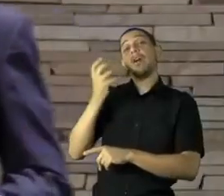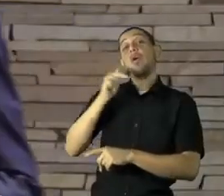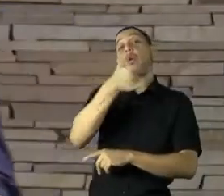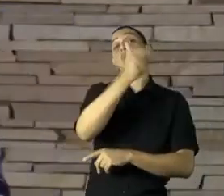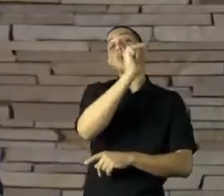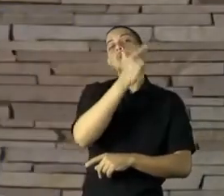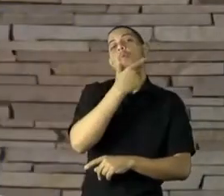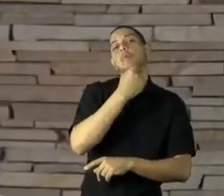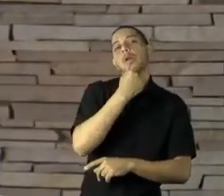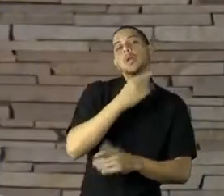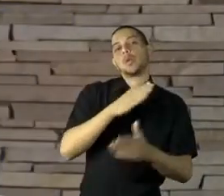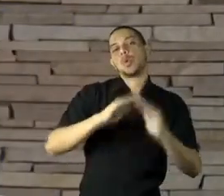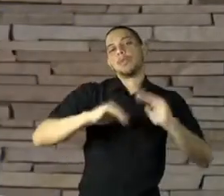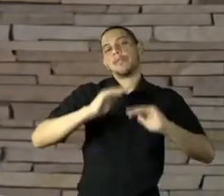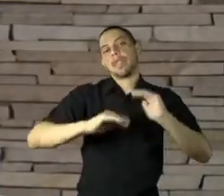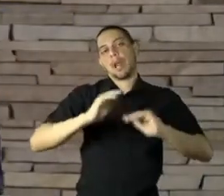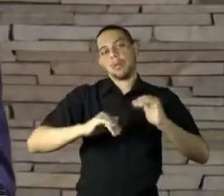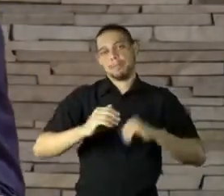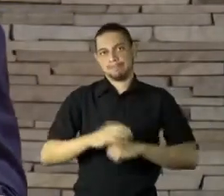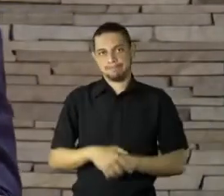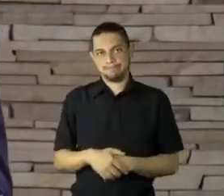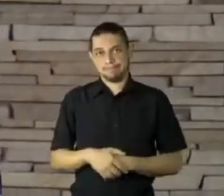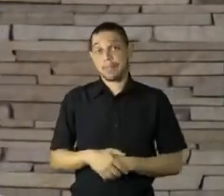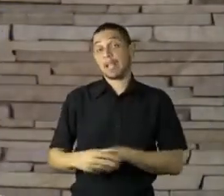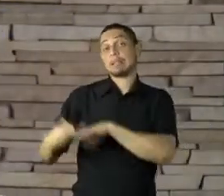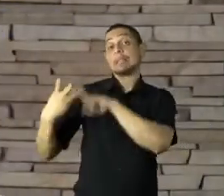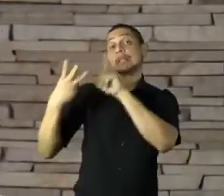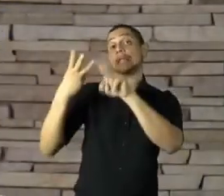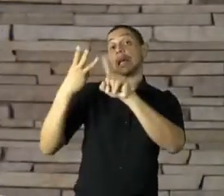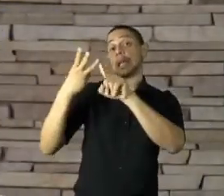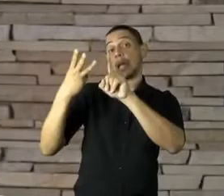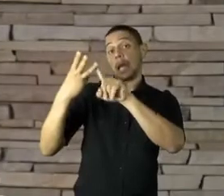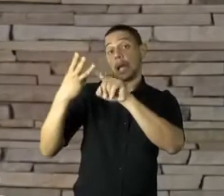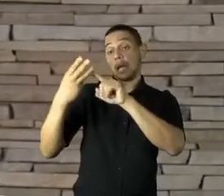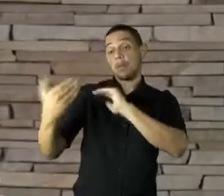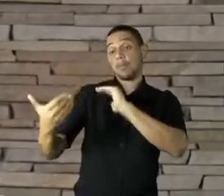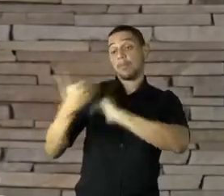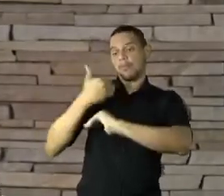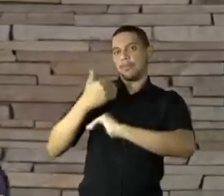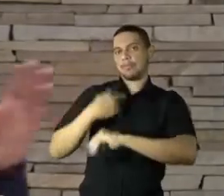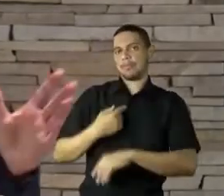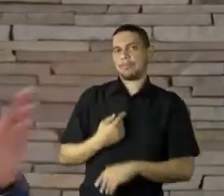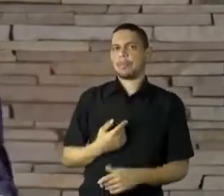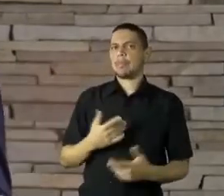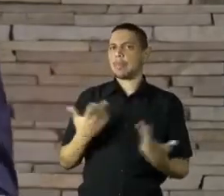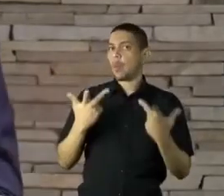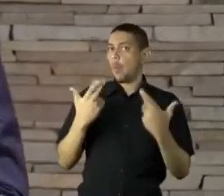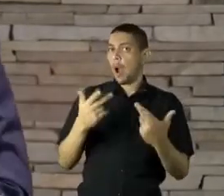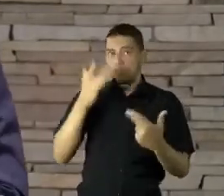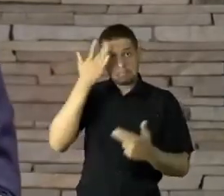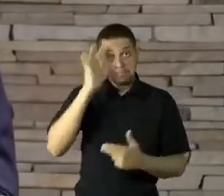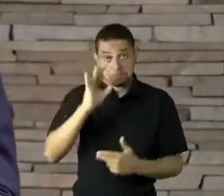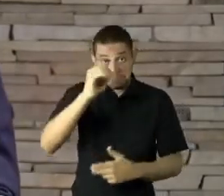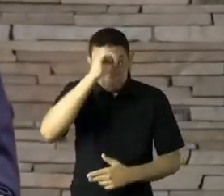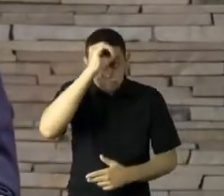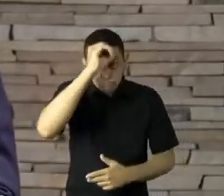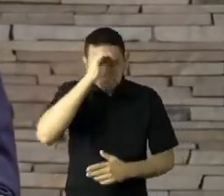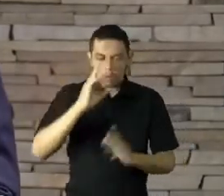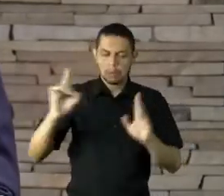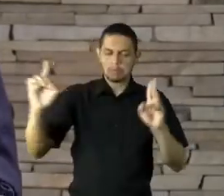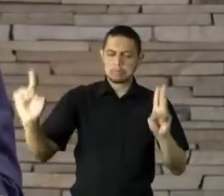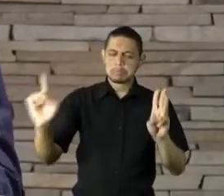então chegou a vez do terceiro e último candidato mesma forma ele não sabia do que se tratava